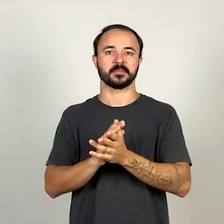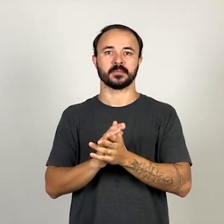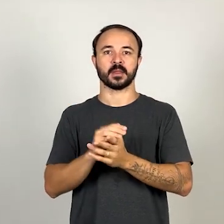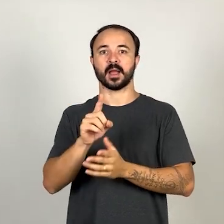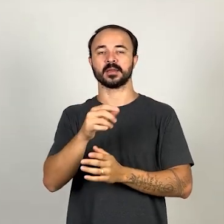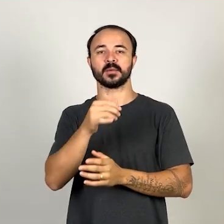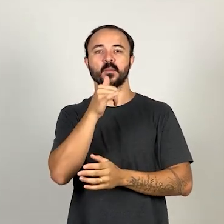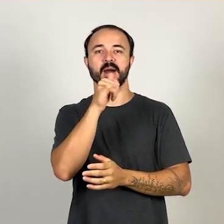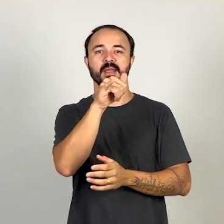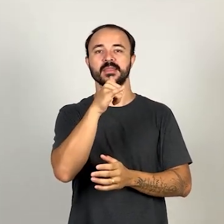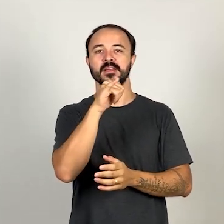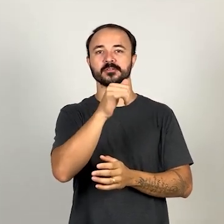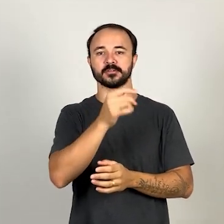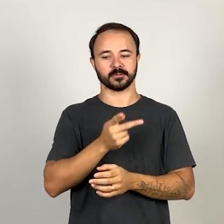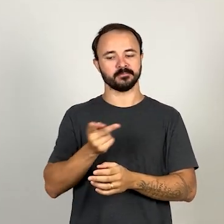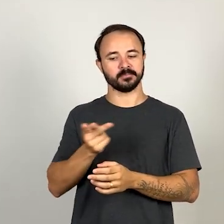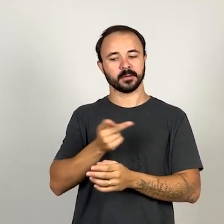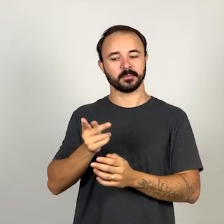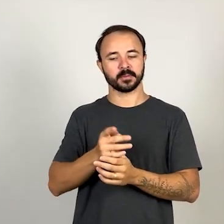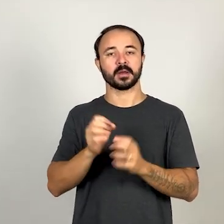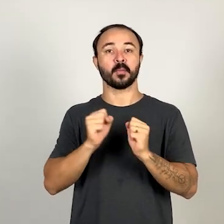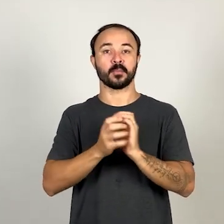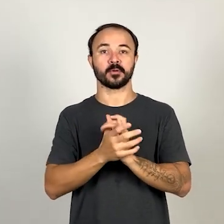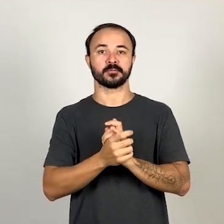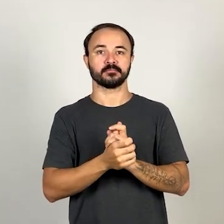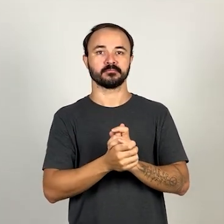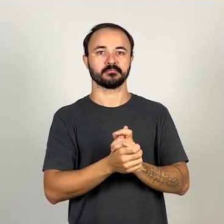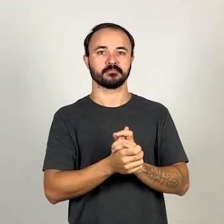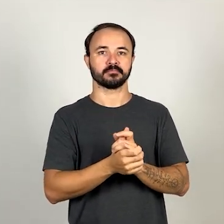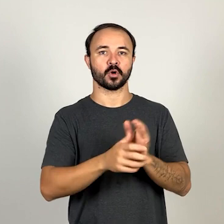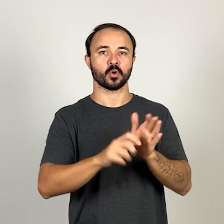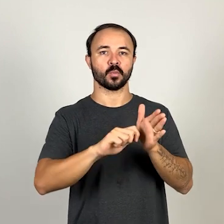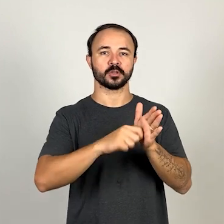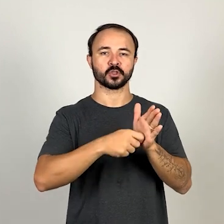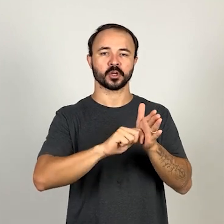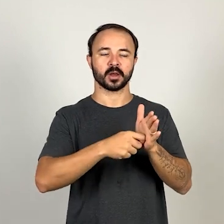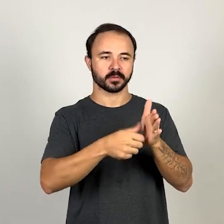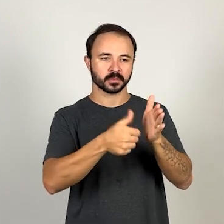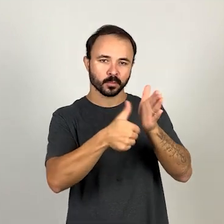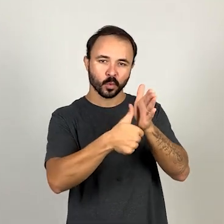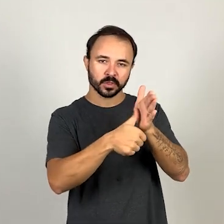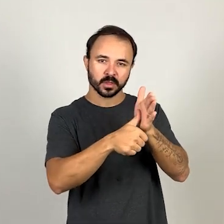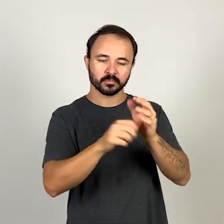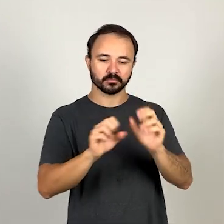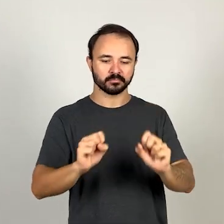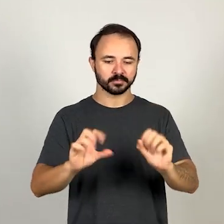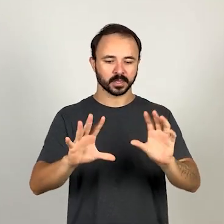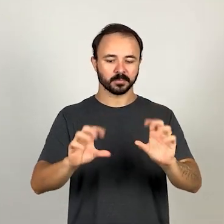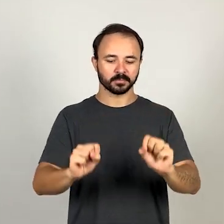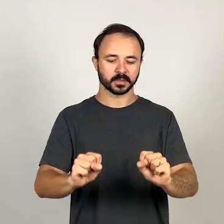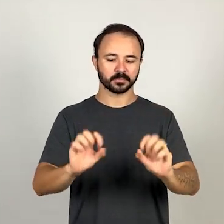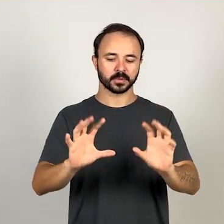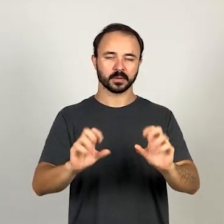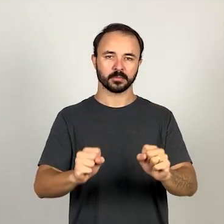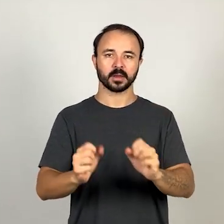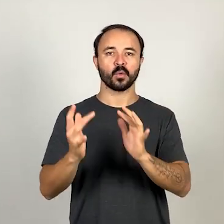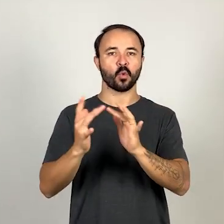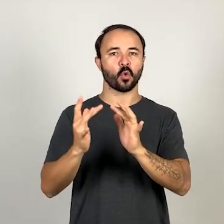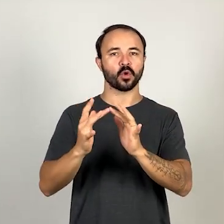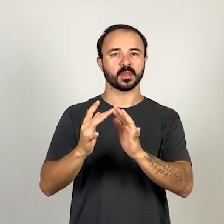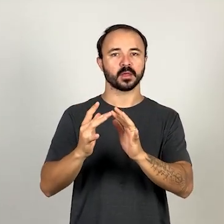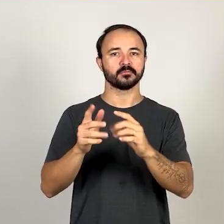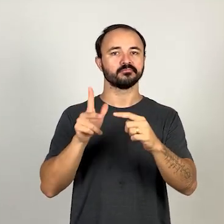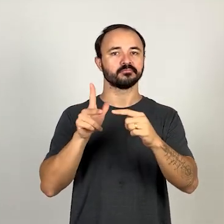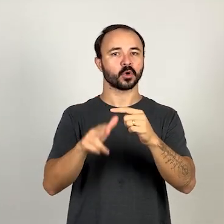temos uma chave para isso. Então, podemos colocar também o mesmo LED,